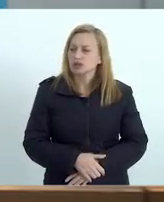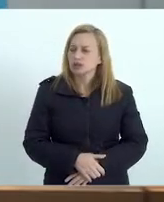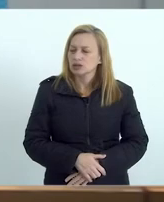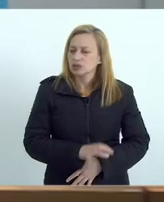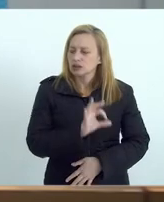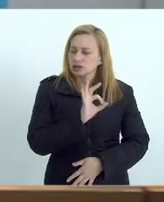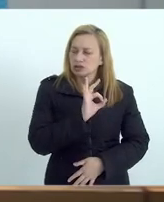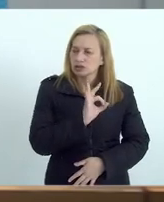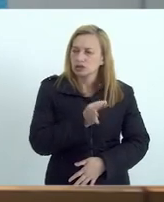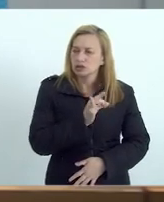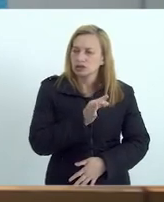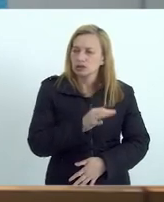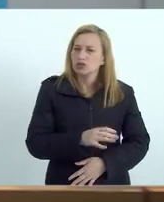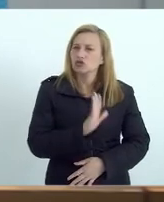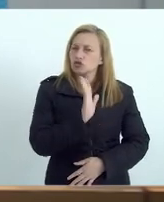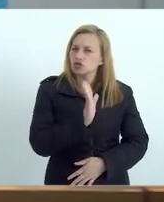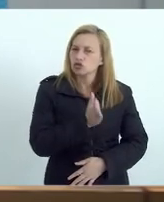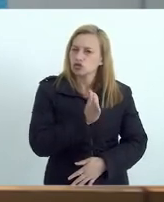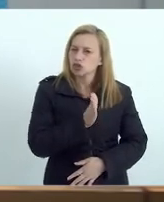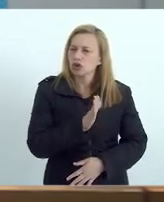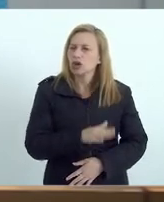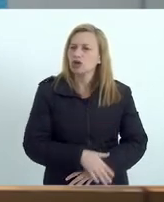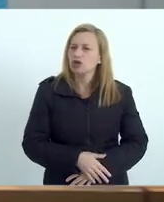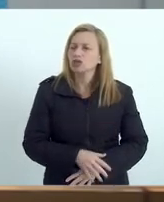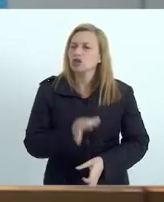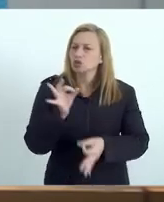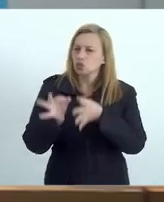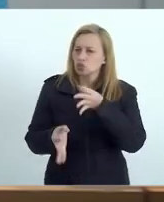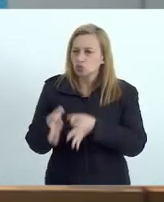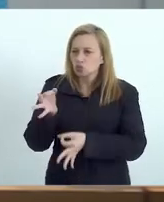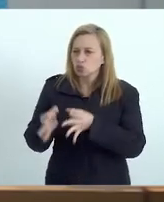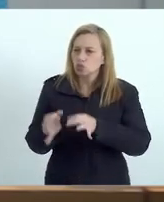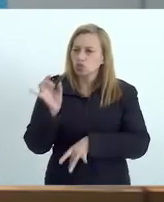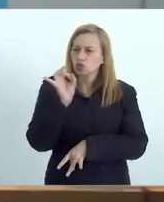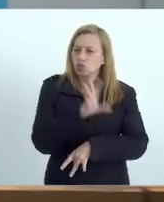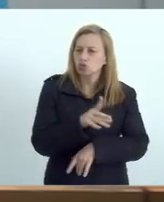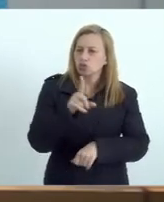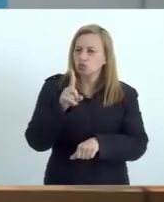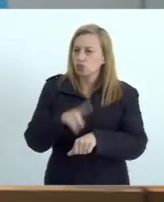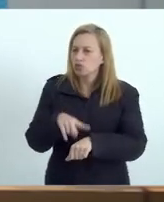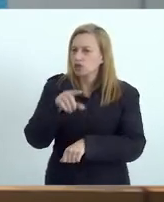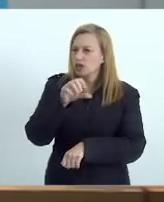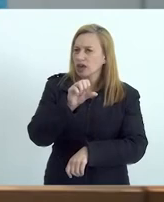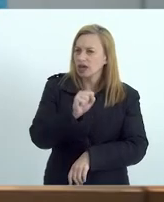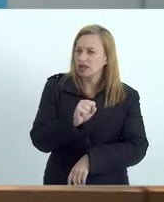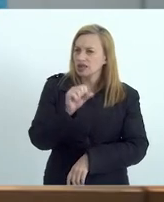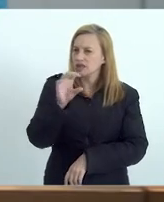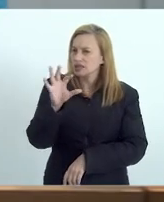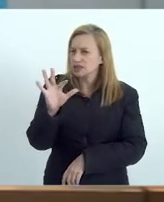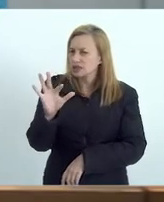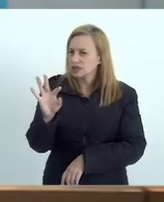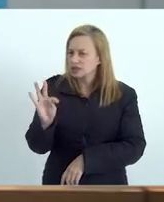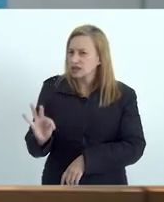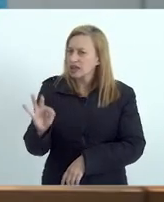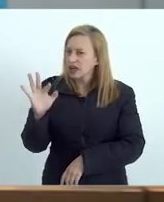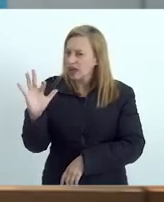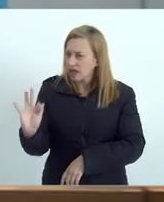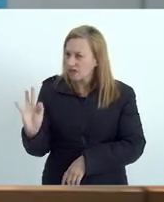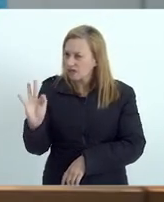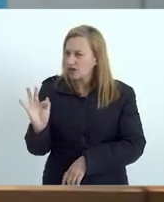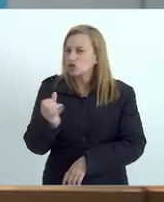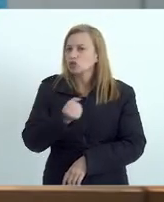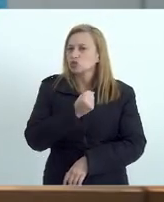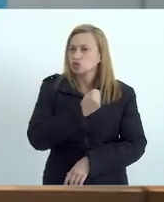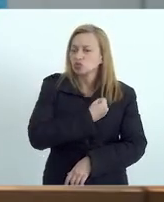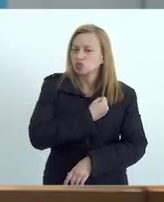inclusive isso já foi transitado e julgado até a última instância até o STF que o